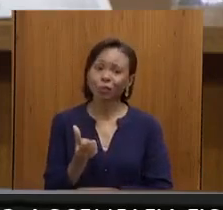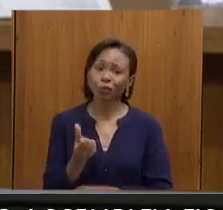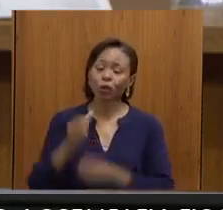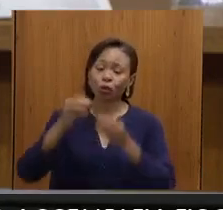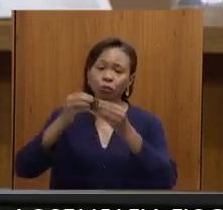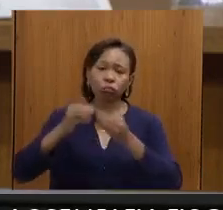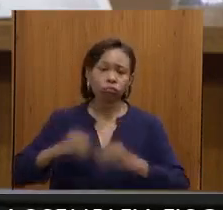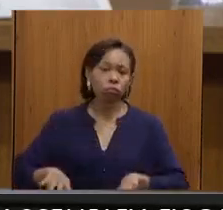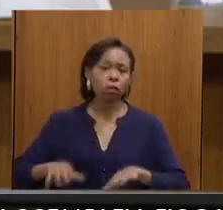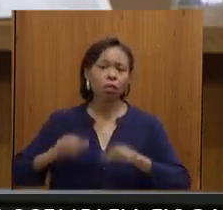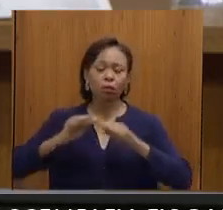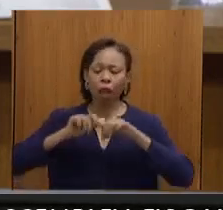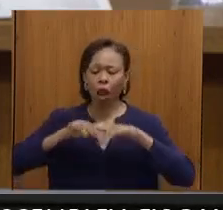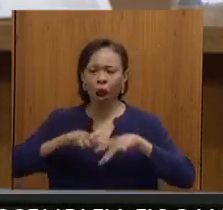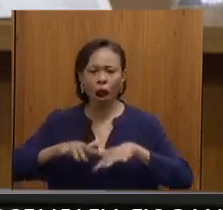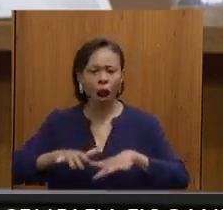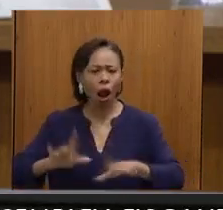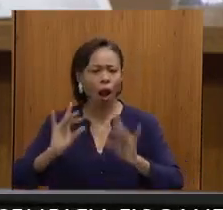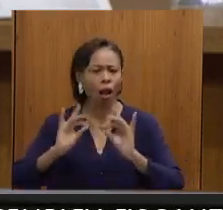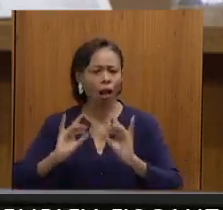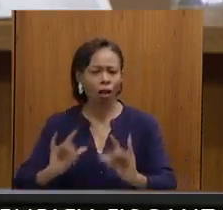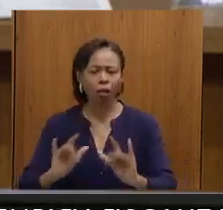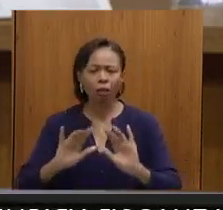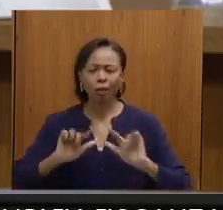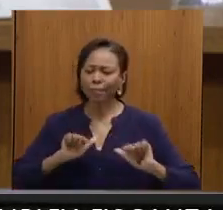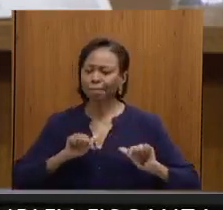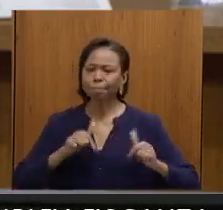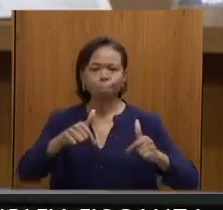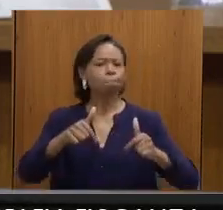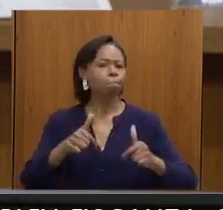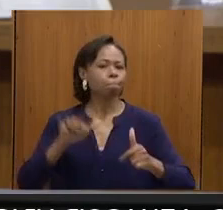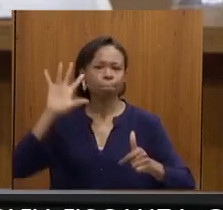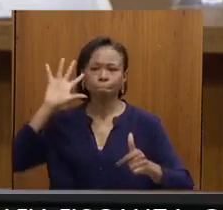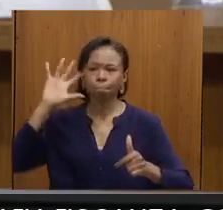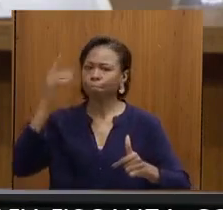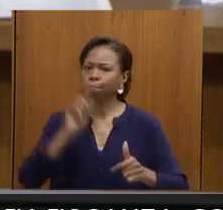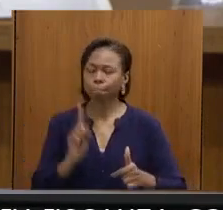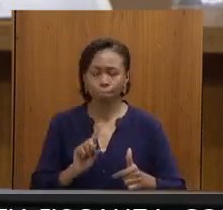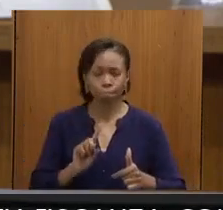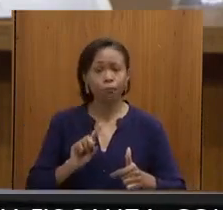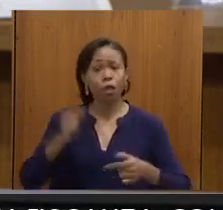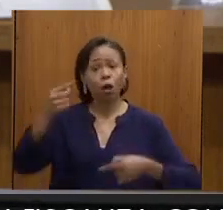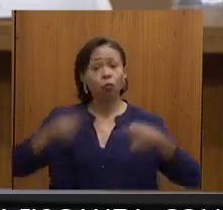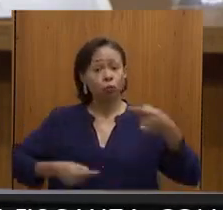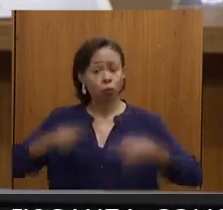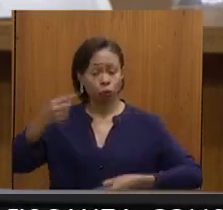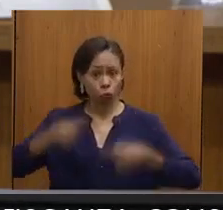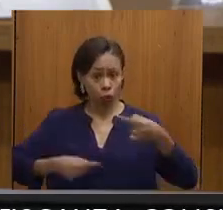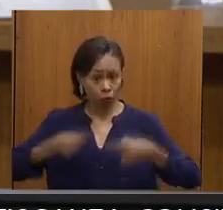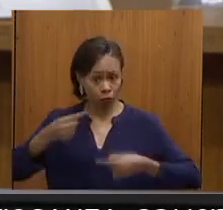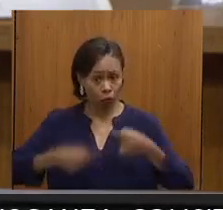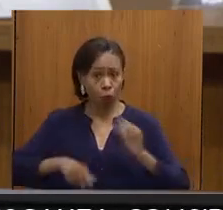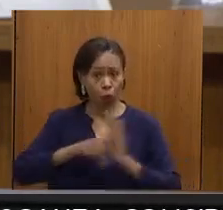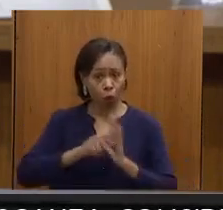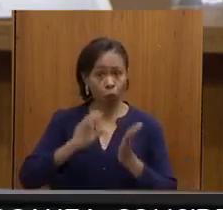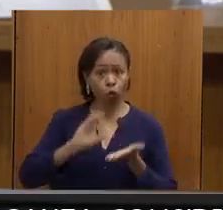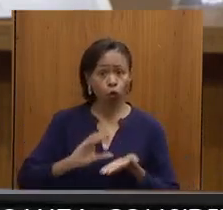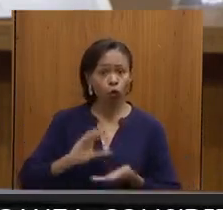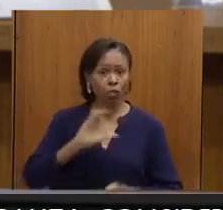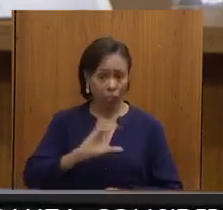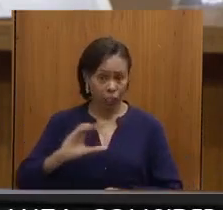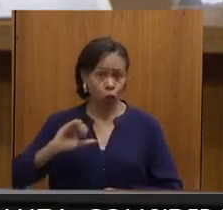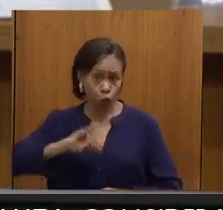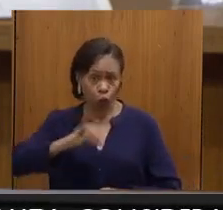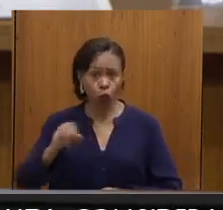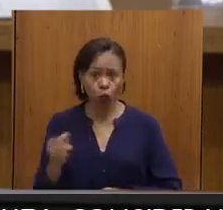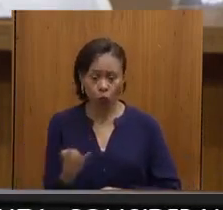ações deixam muito a desejar, é um processo de discussão que tem sido conduzido pelo Conselho Nacional de Justiça